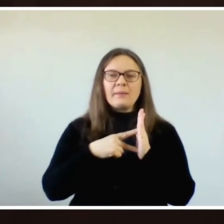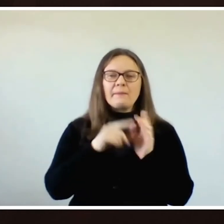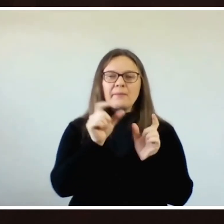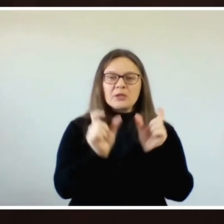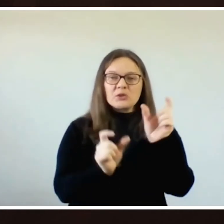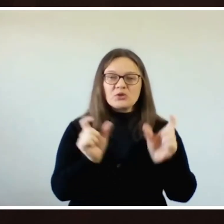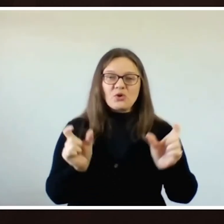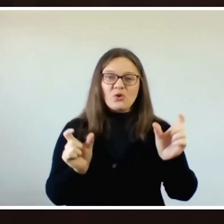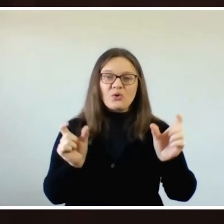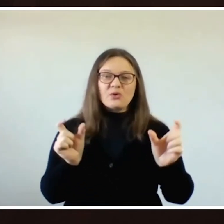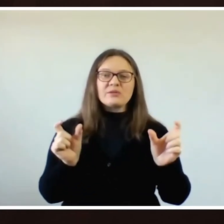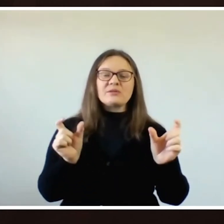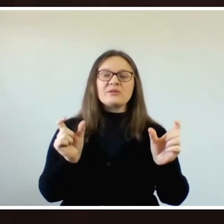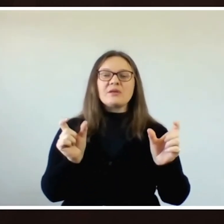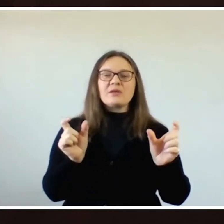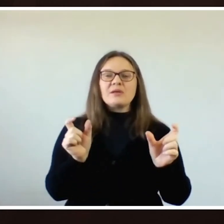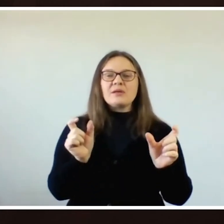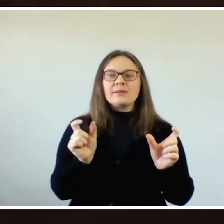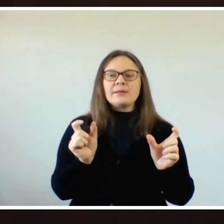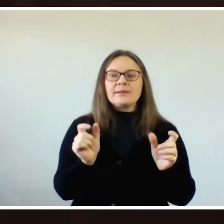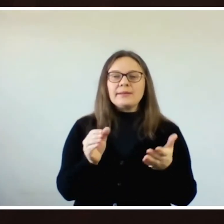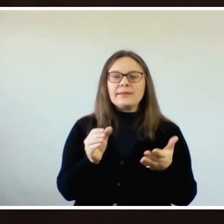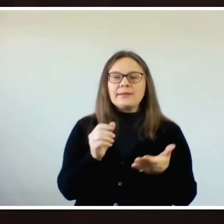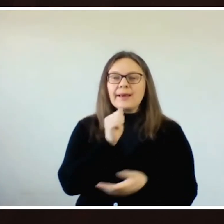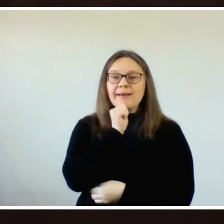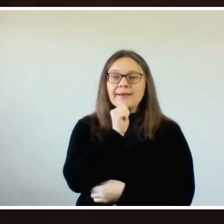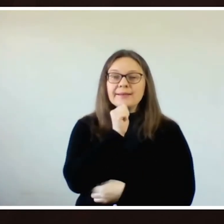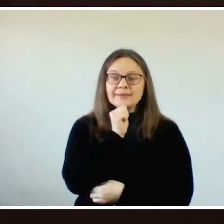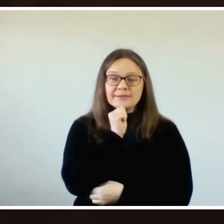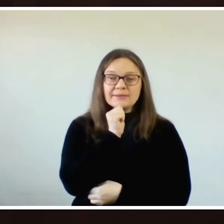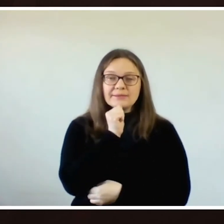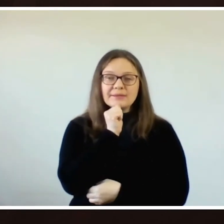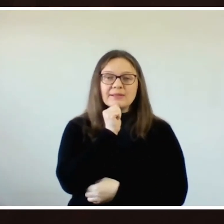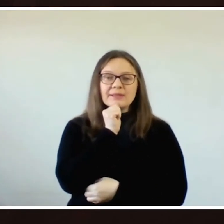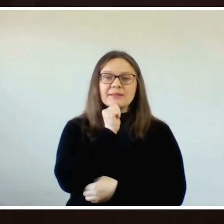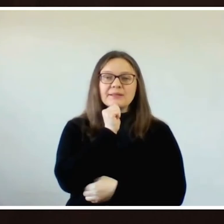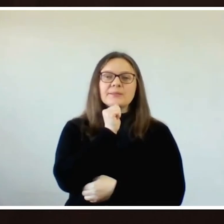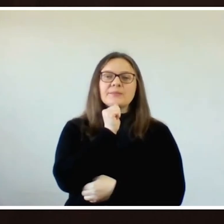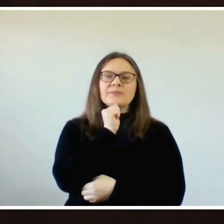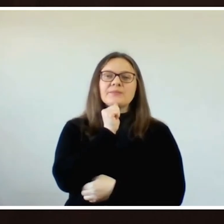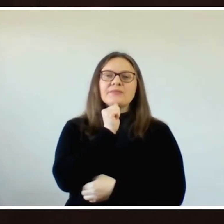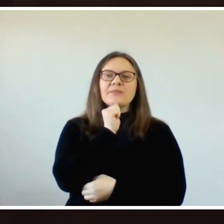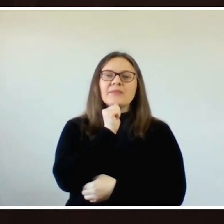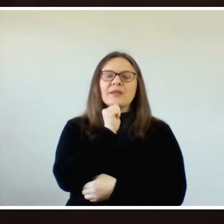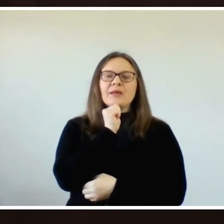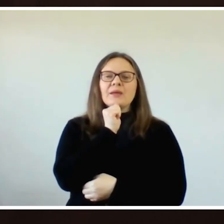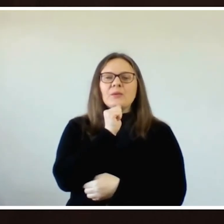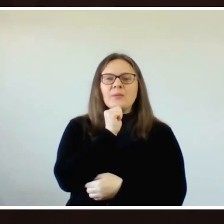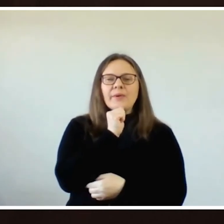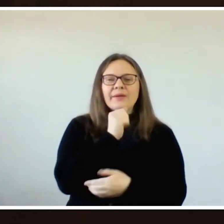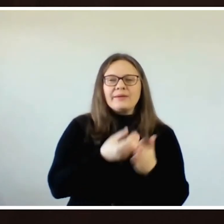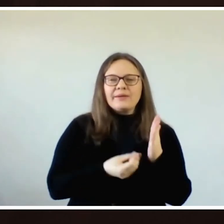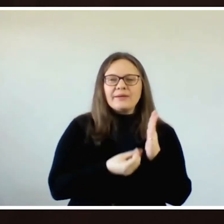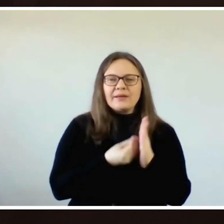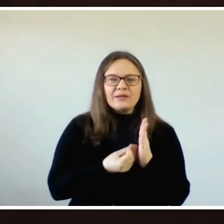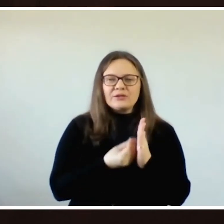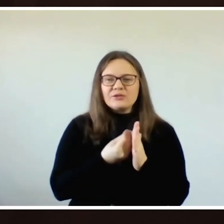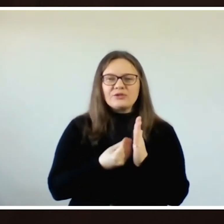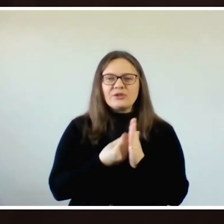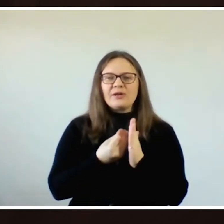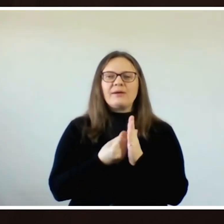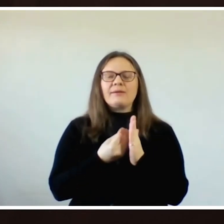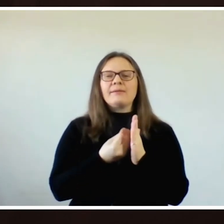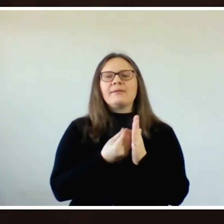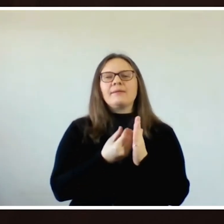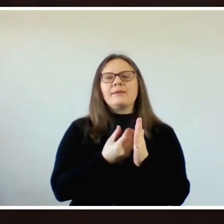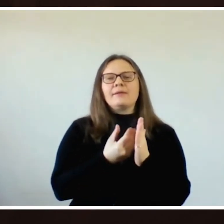começou a chamar de igreja católica, no sentido de universal, tá? Então não é no sentido ainda da